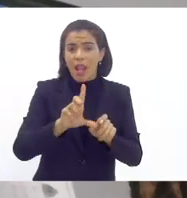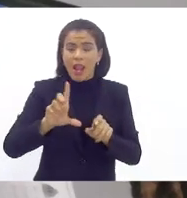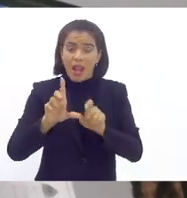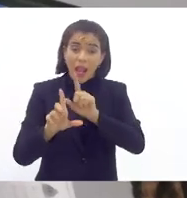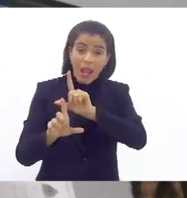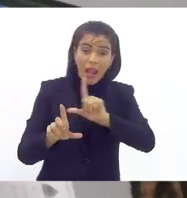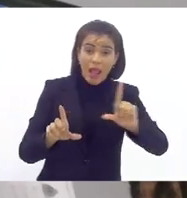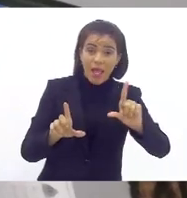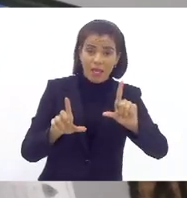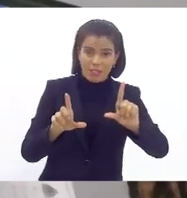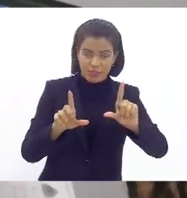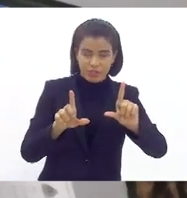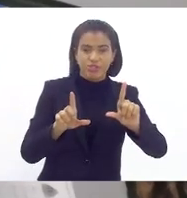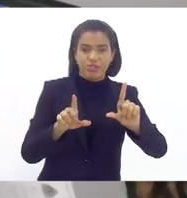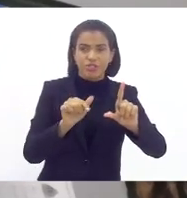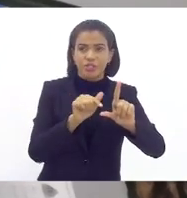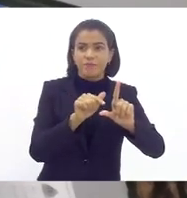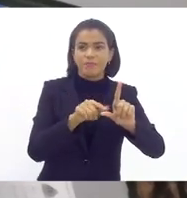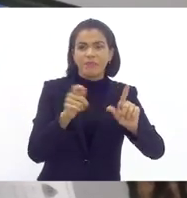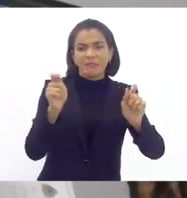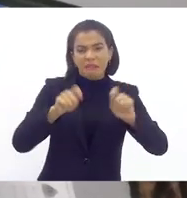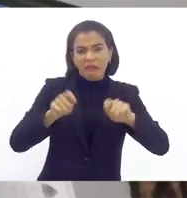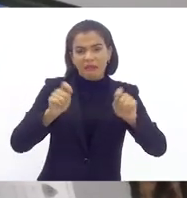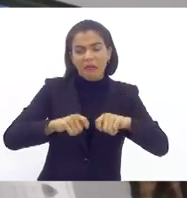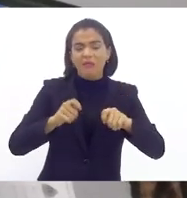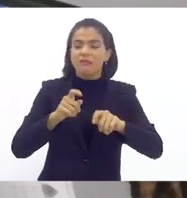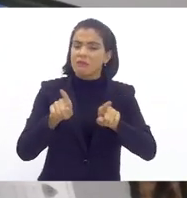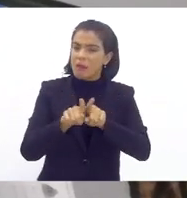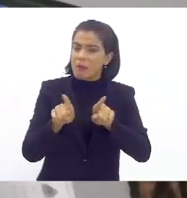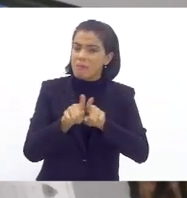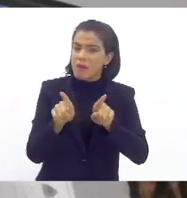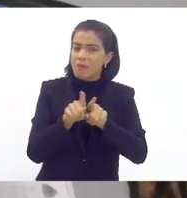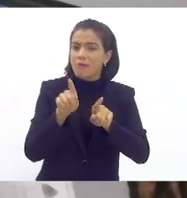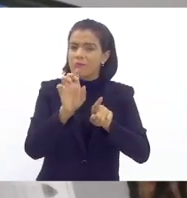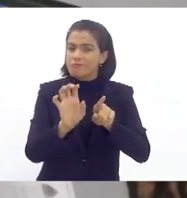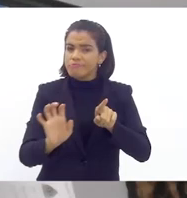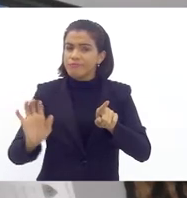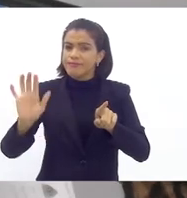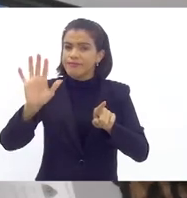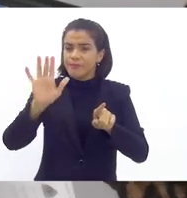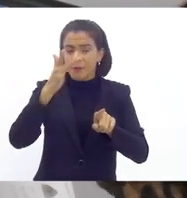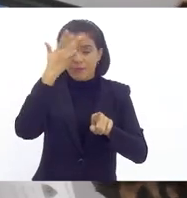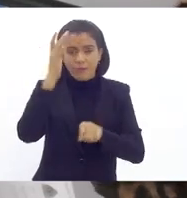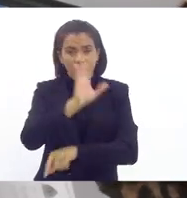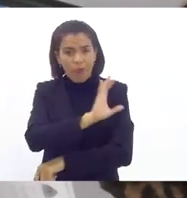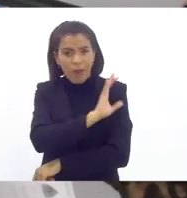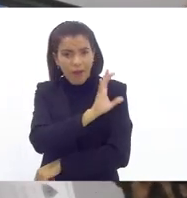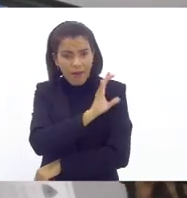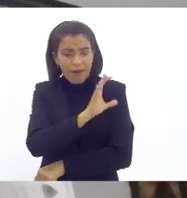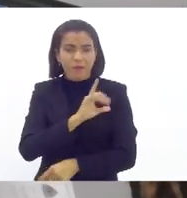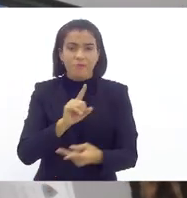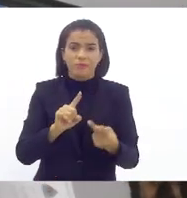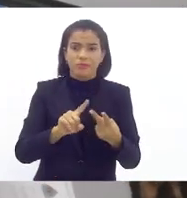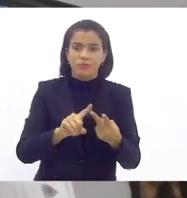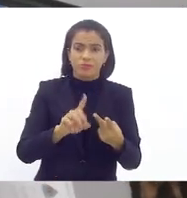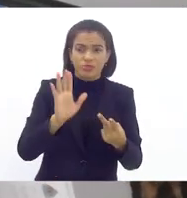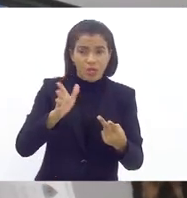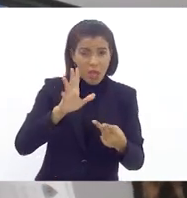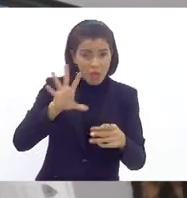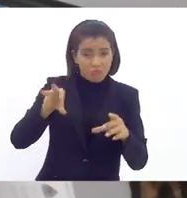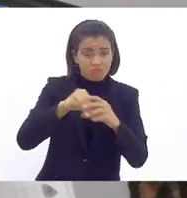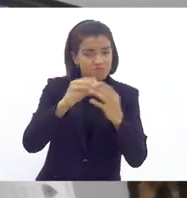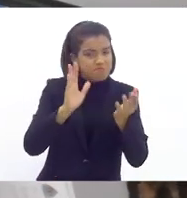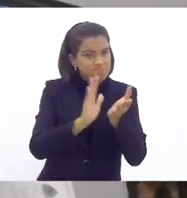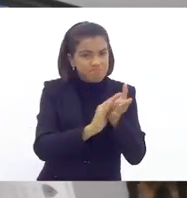para tratar do assunto, mas eu acho que a gente pode levar para outras regiões, está aqui o pessoal de Campos que veio que da qual eu já faço uma